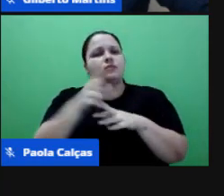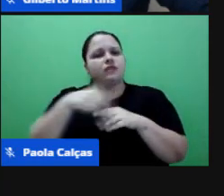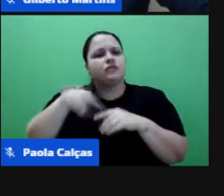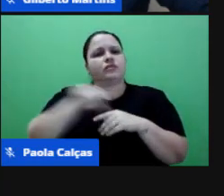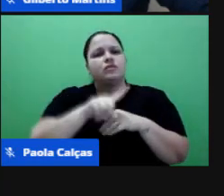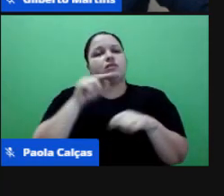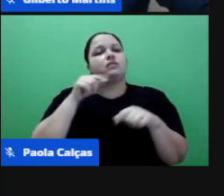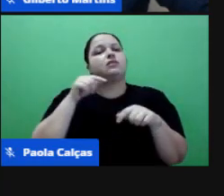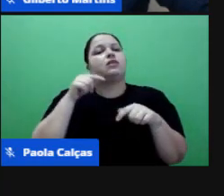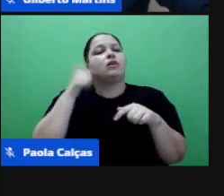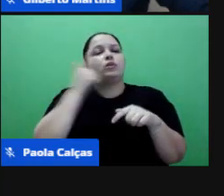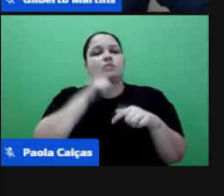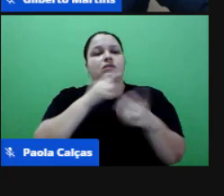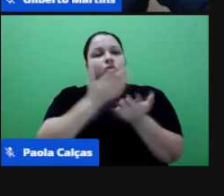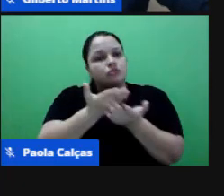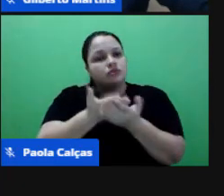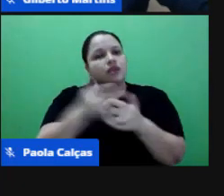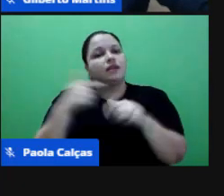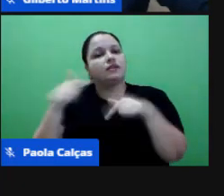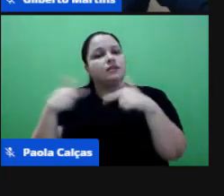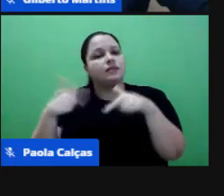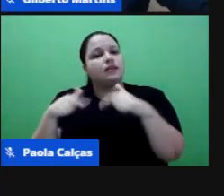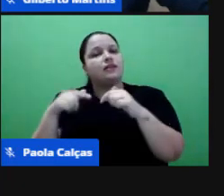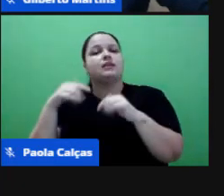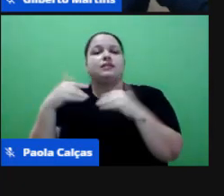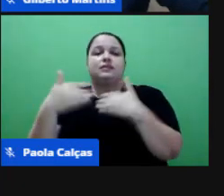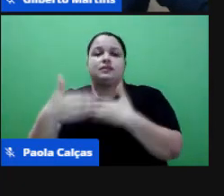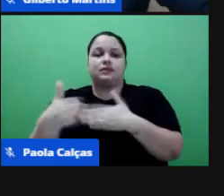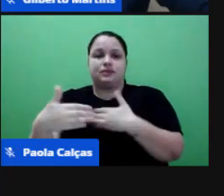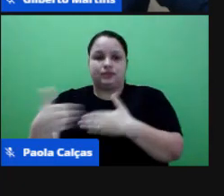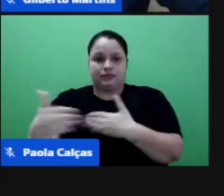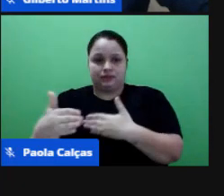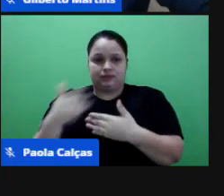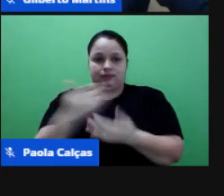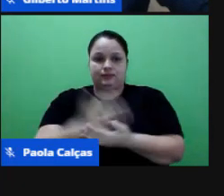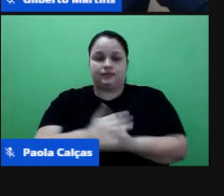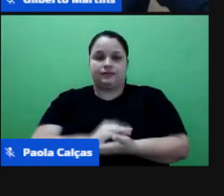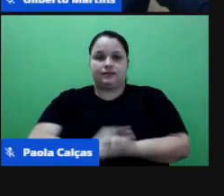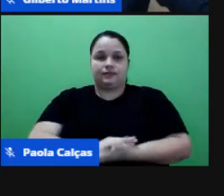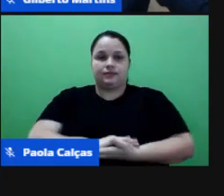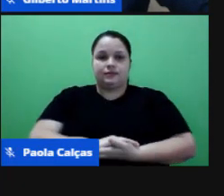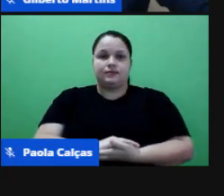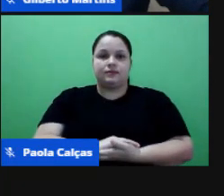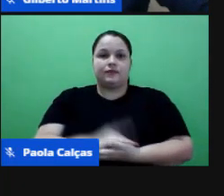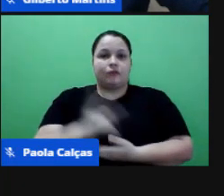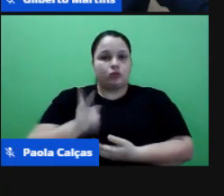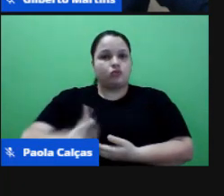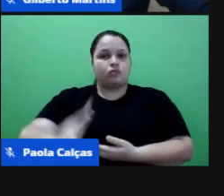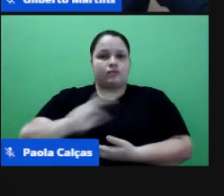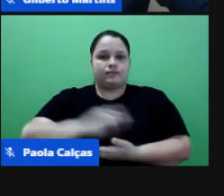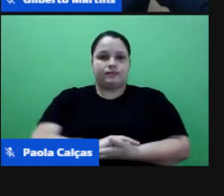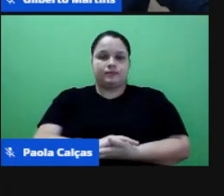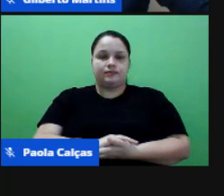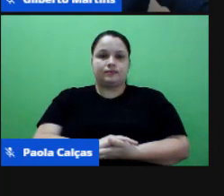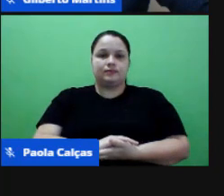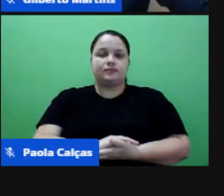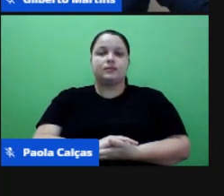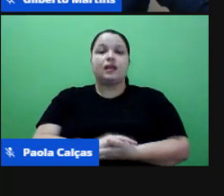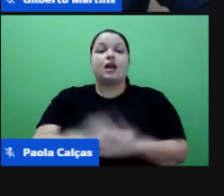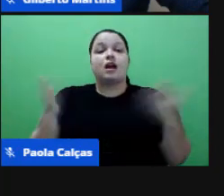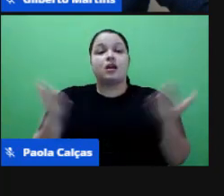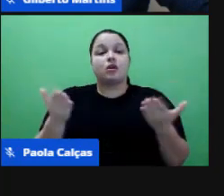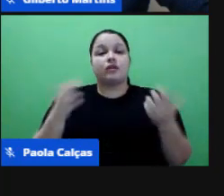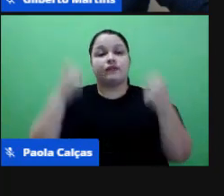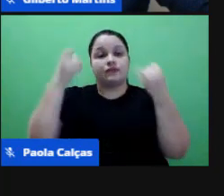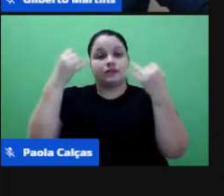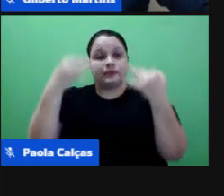trabalhar em sala de aula, ok? Bom, vamos lá então, vamos continuar. Agora, a gente vai